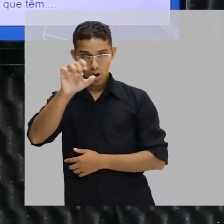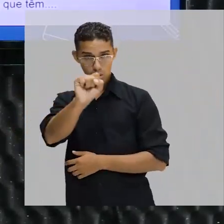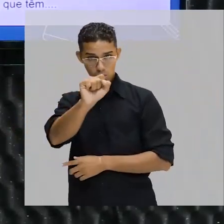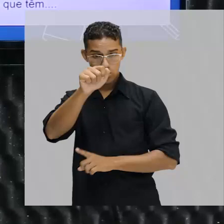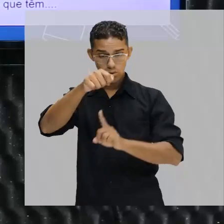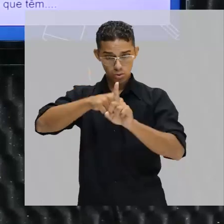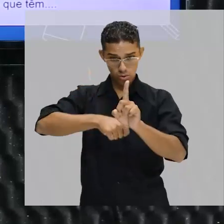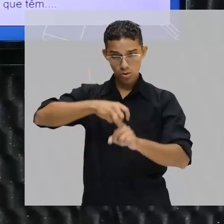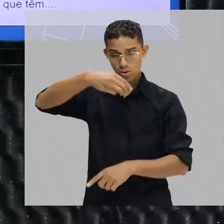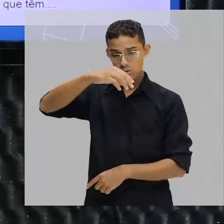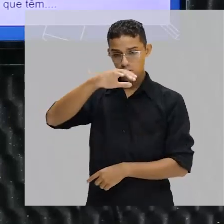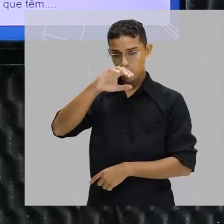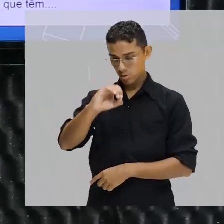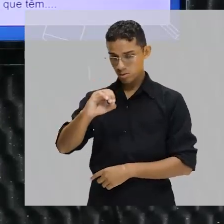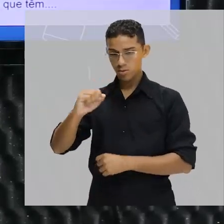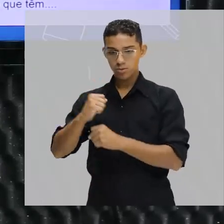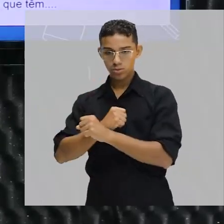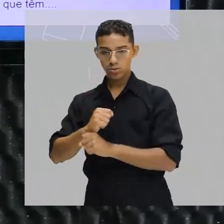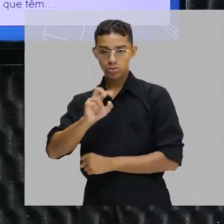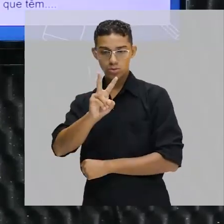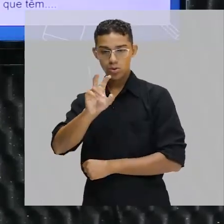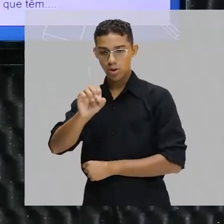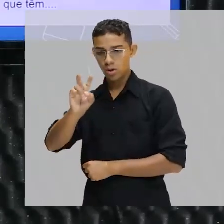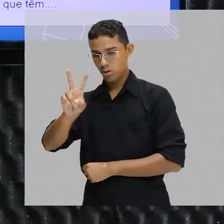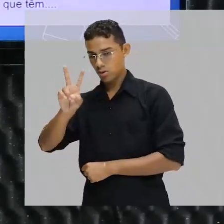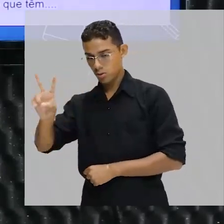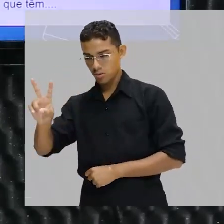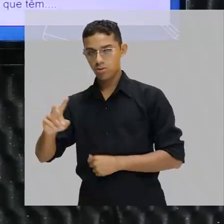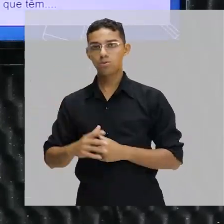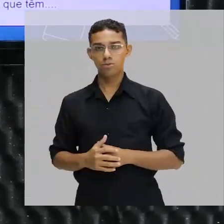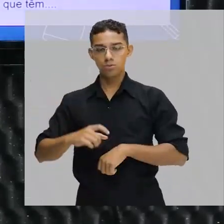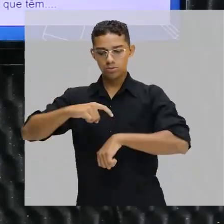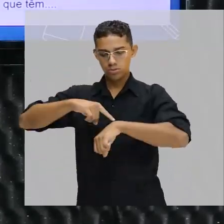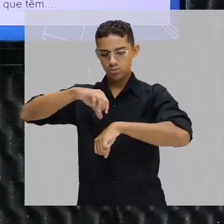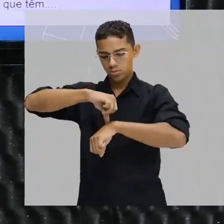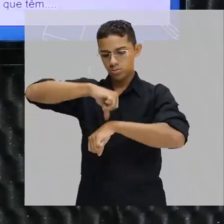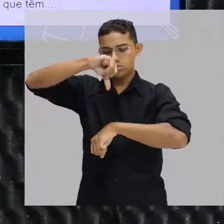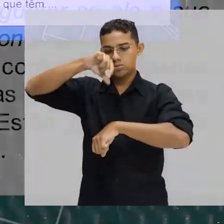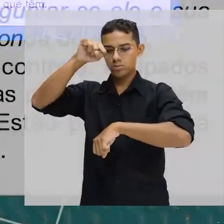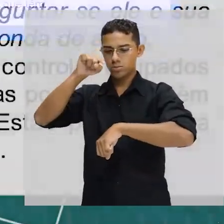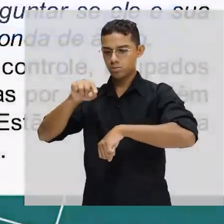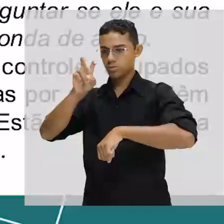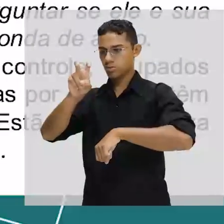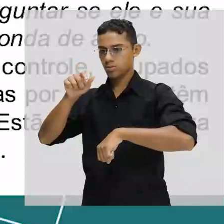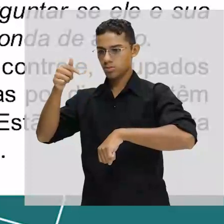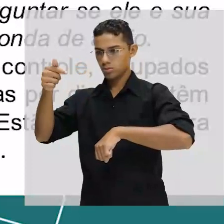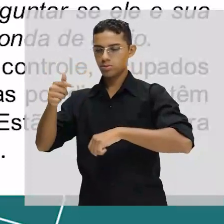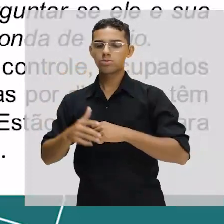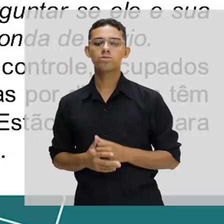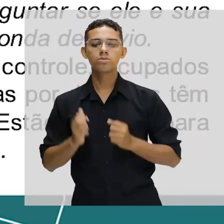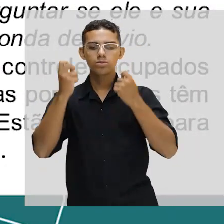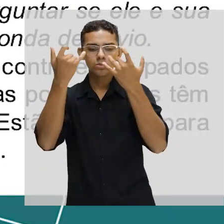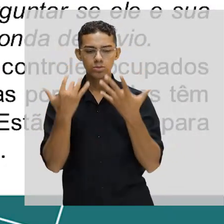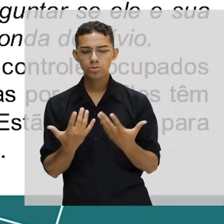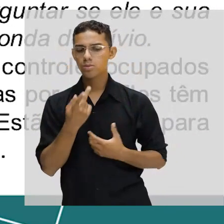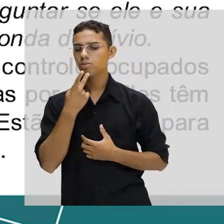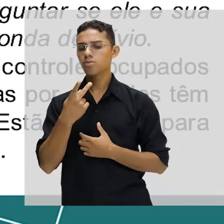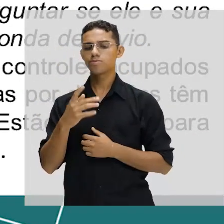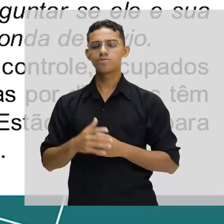às 9h57. A Marta deu o seguinte relato sobre a guerra na Ucrânia. Ela disse